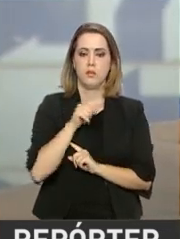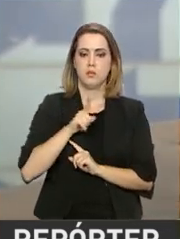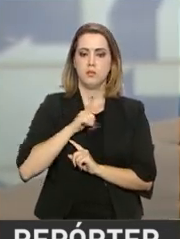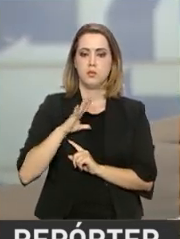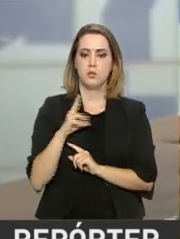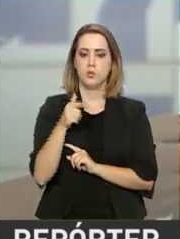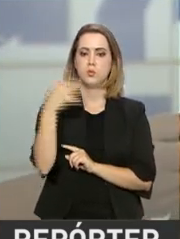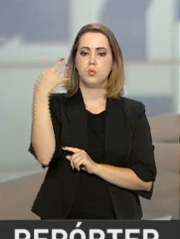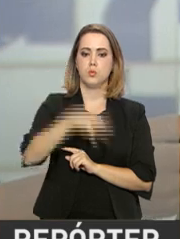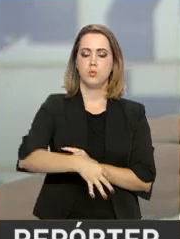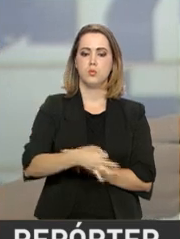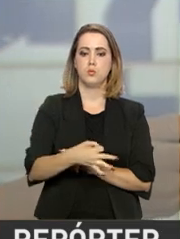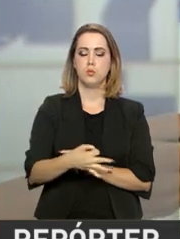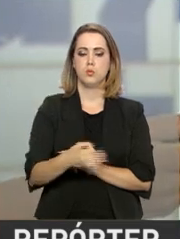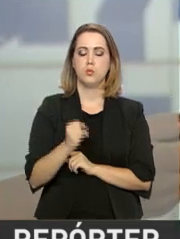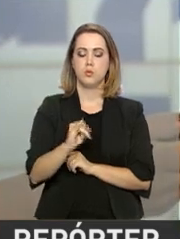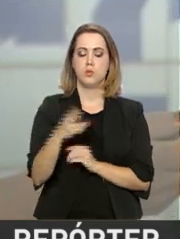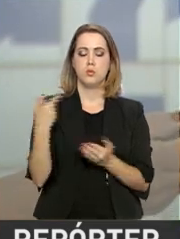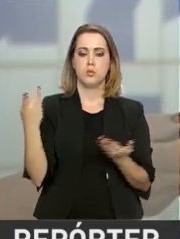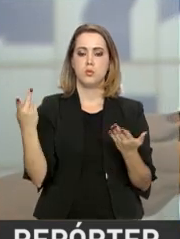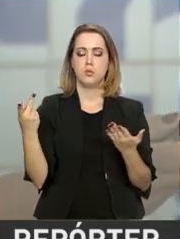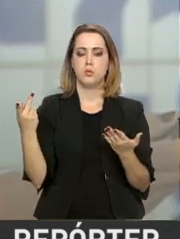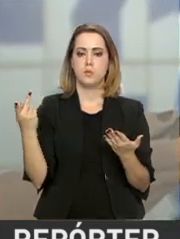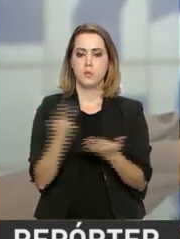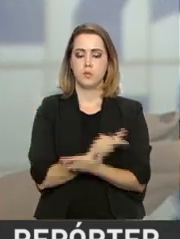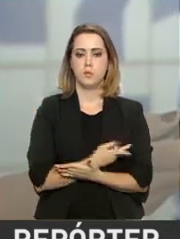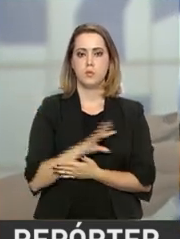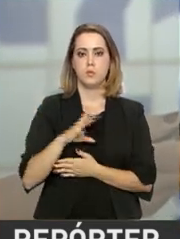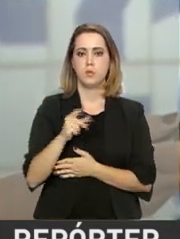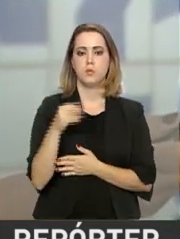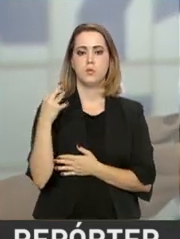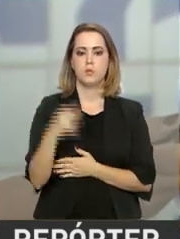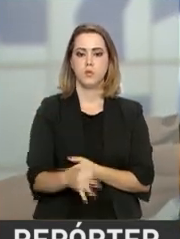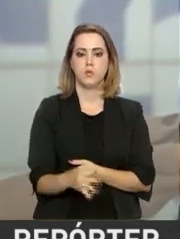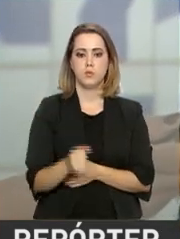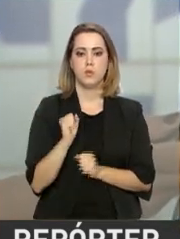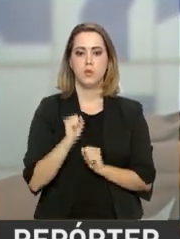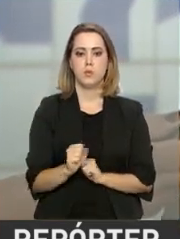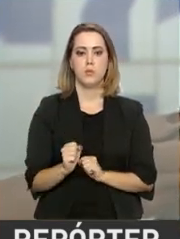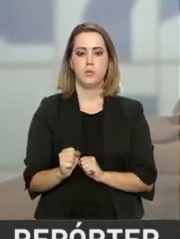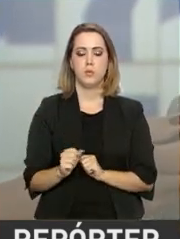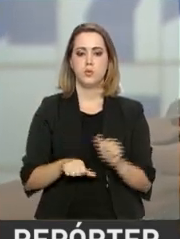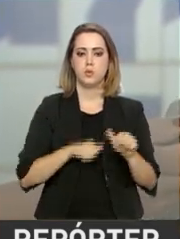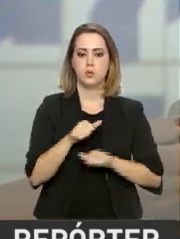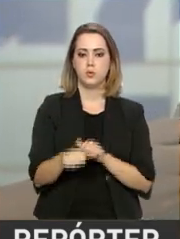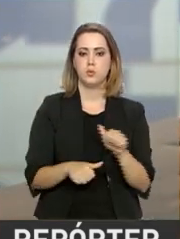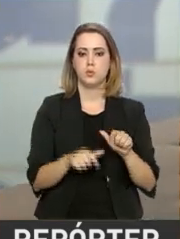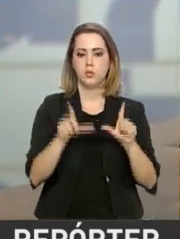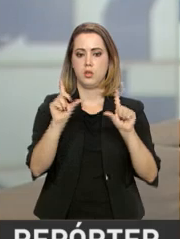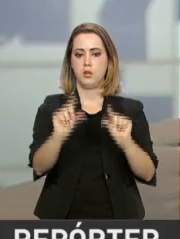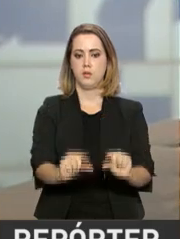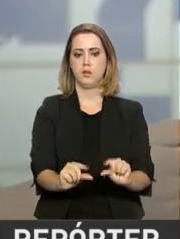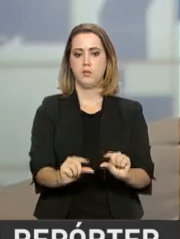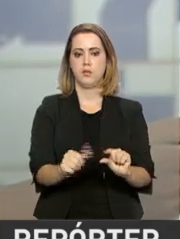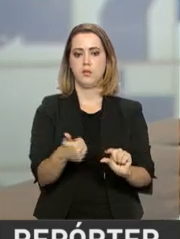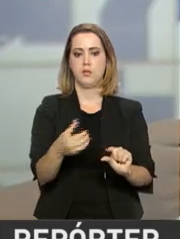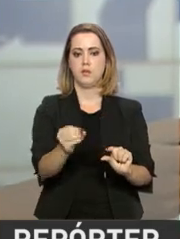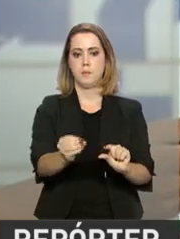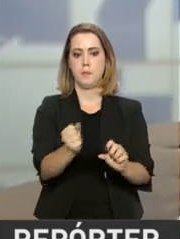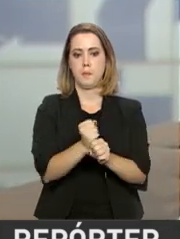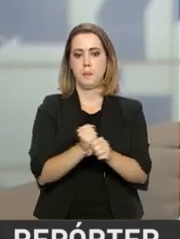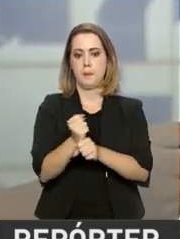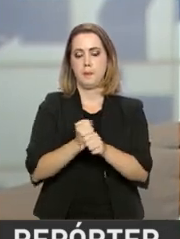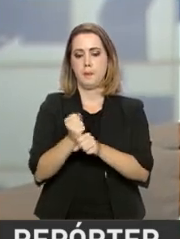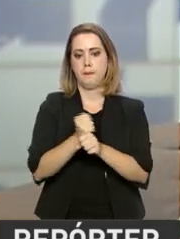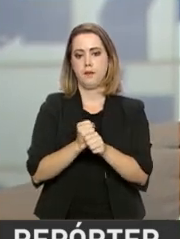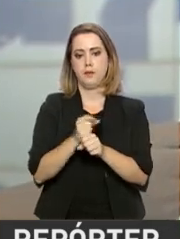tudo certo se der tudo certo h a gente pode mudar em menos de 10 anos e aliás